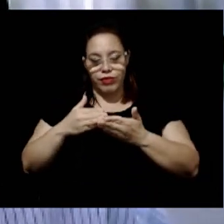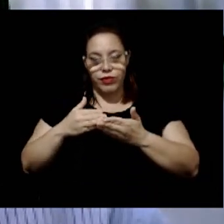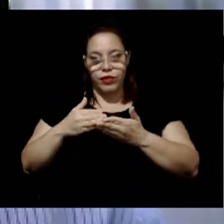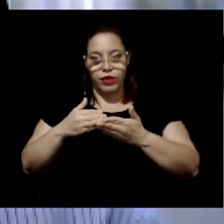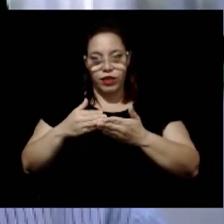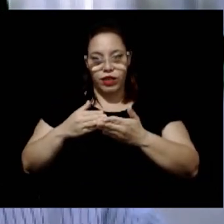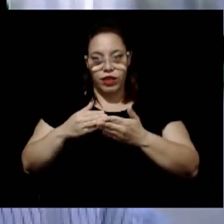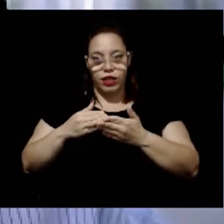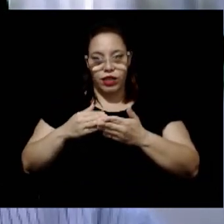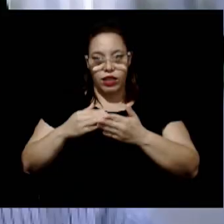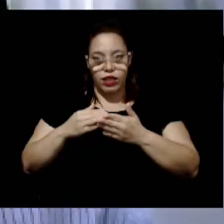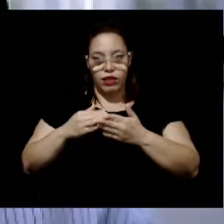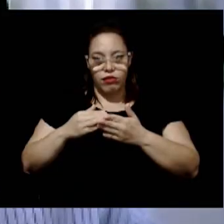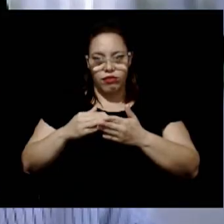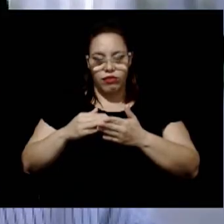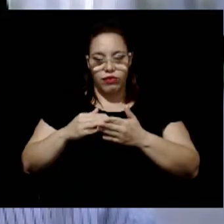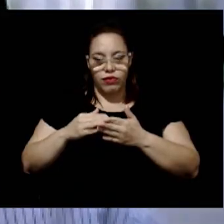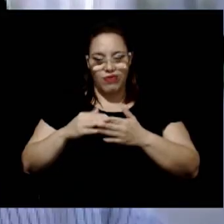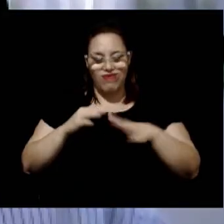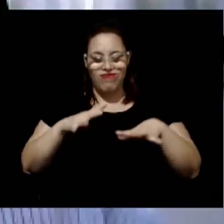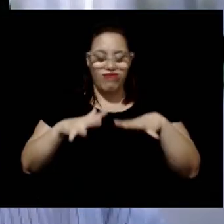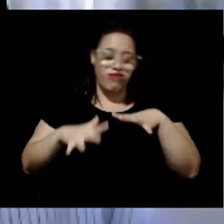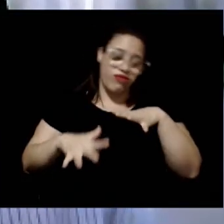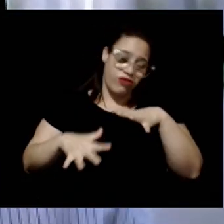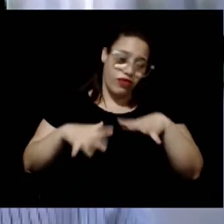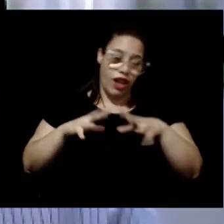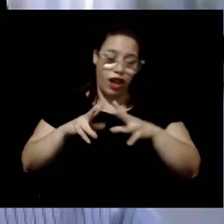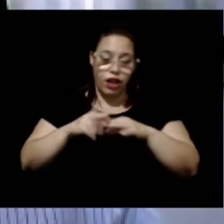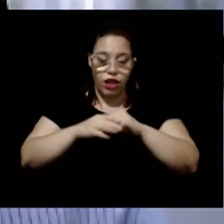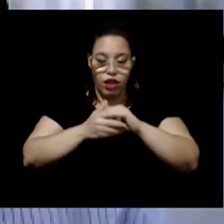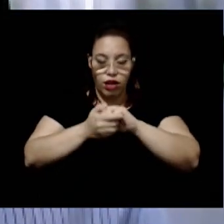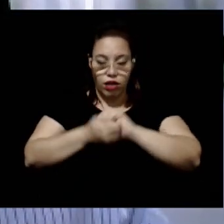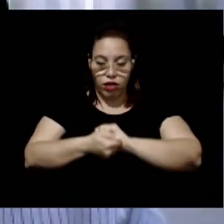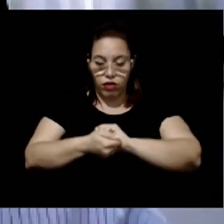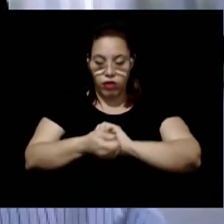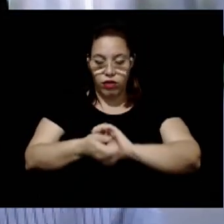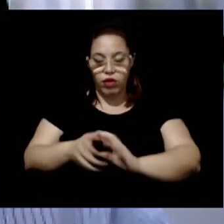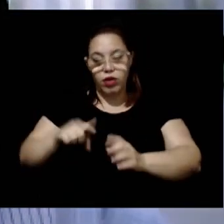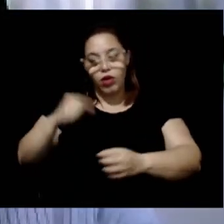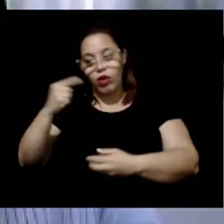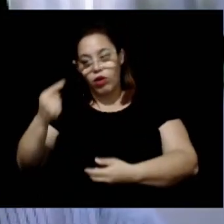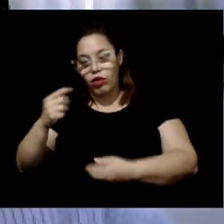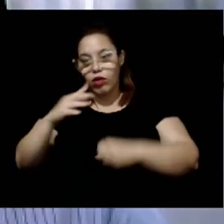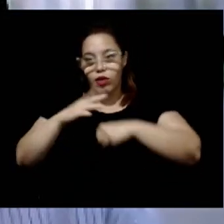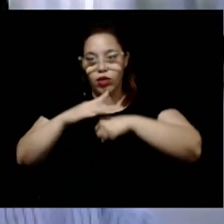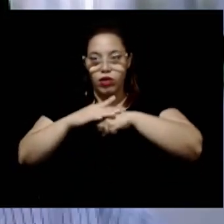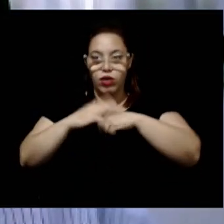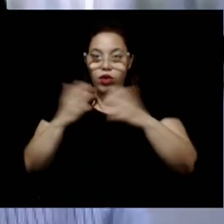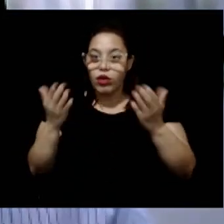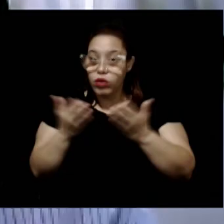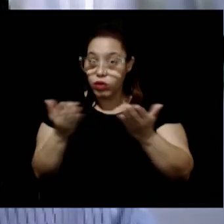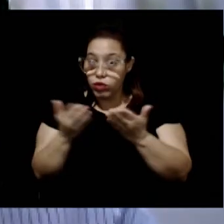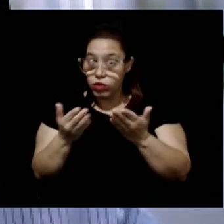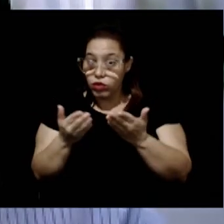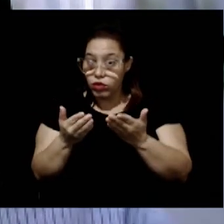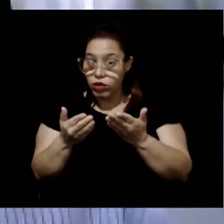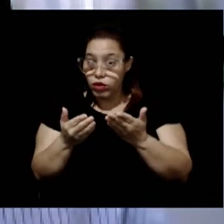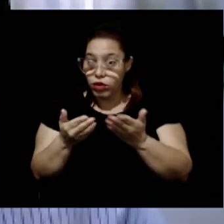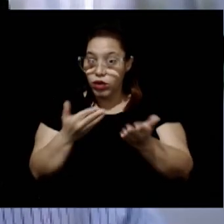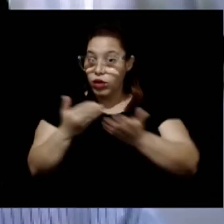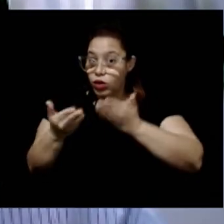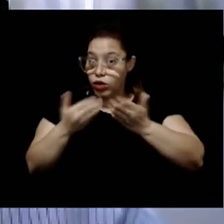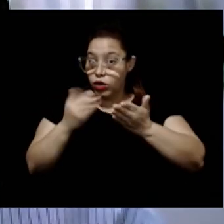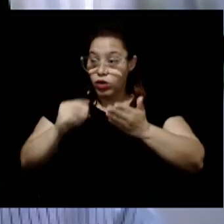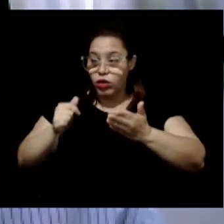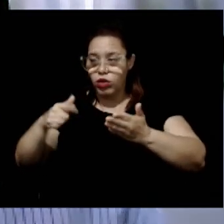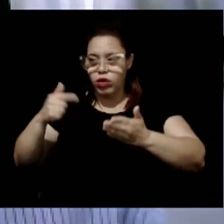a incapacidade, a deformidades. Por outro lado, é uma doença que hoje, em comparação com outras, talvez